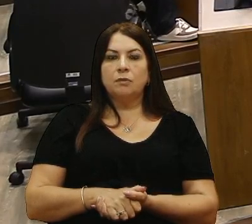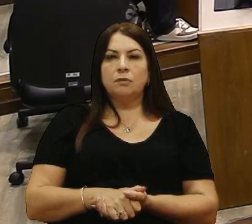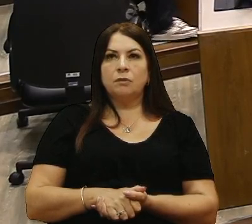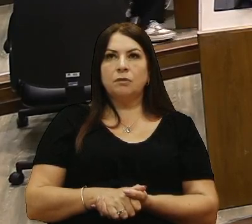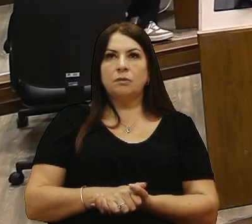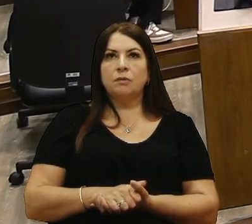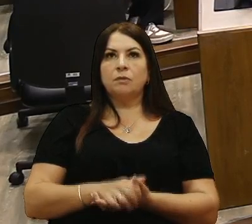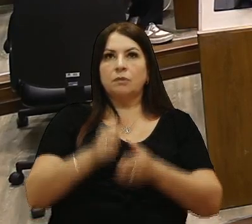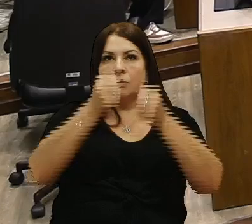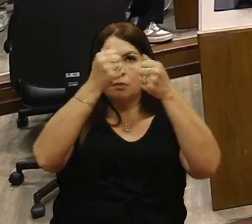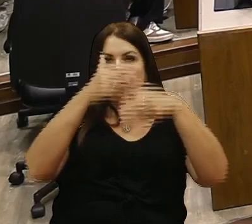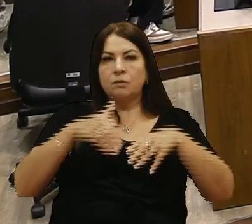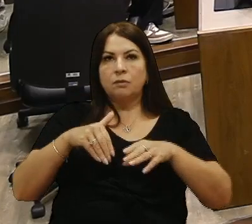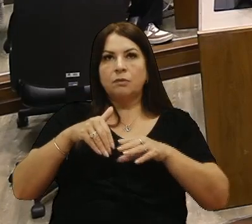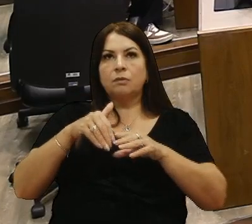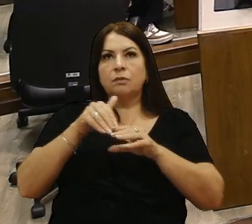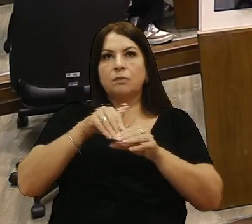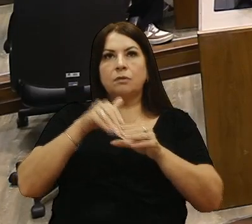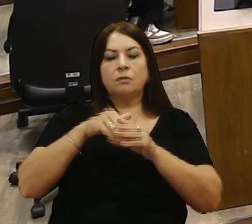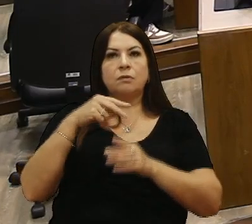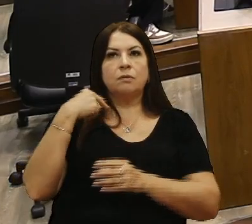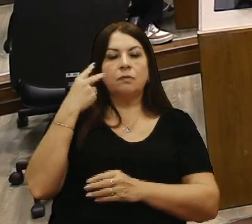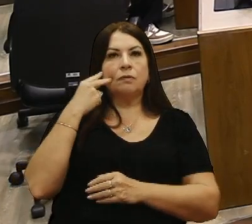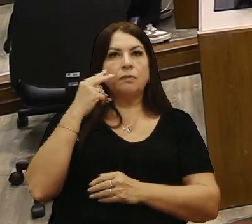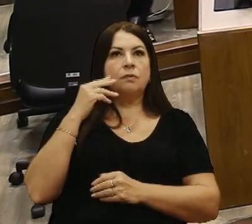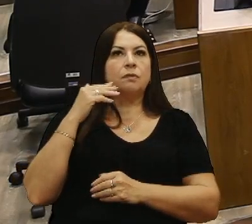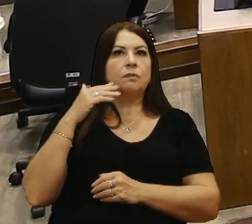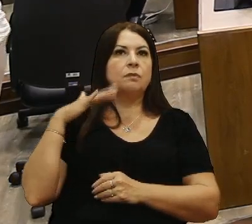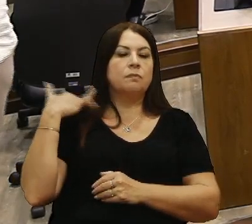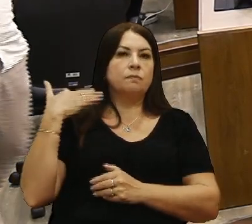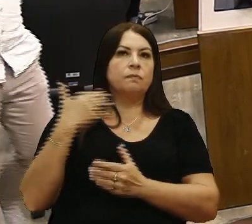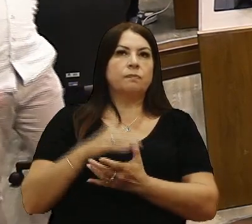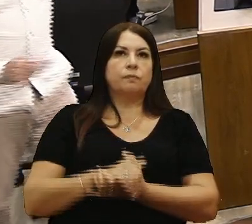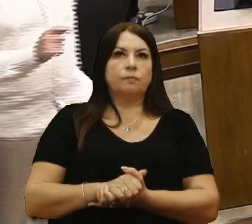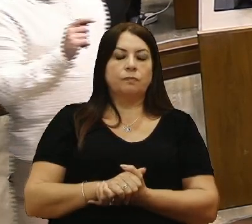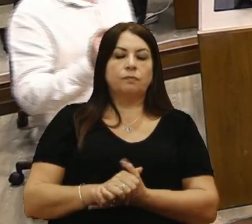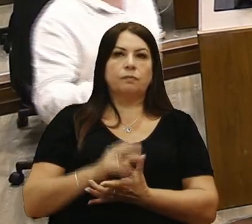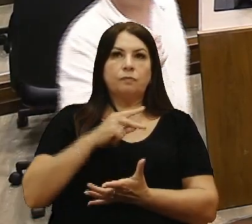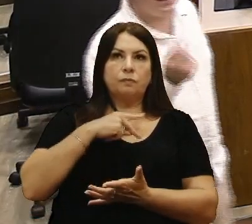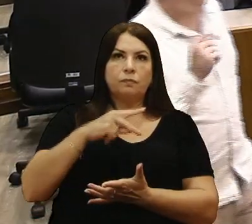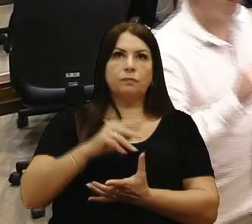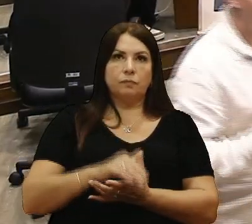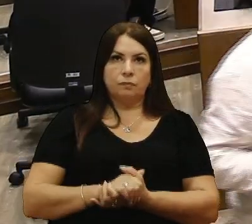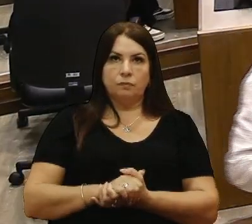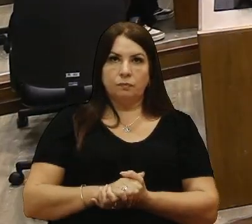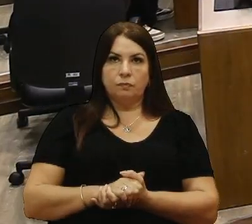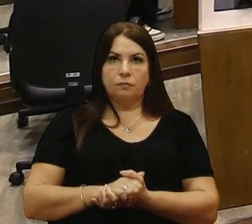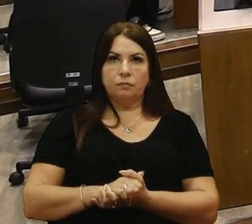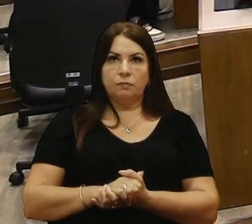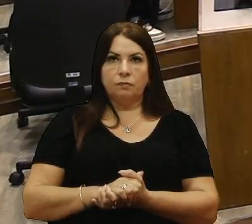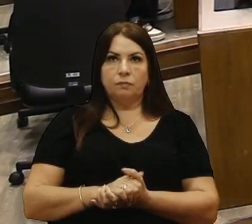Para declarar o voto, vereadora Andressa Marques. Senhor presidente,